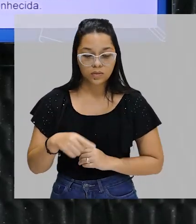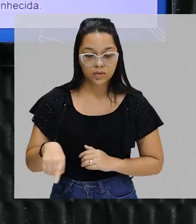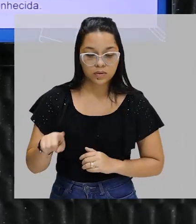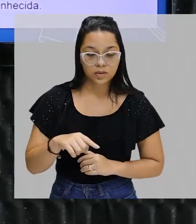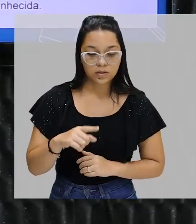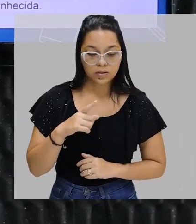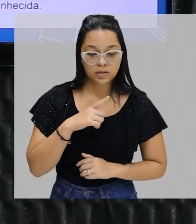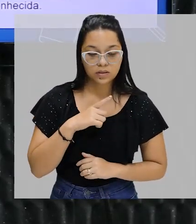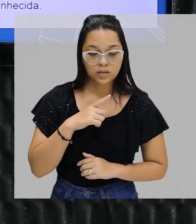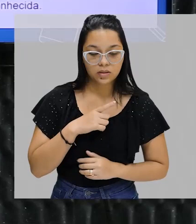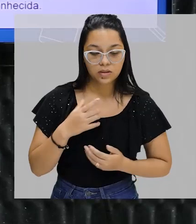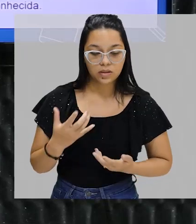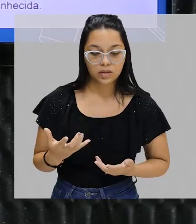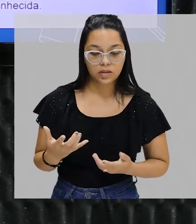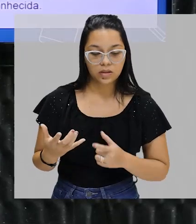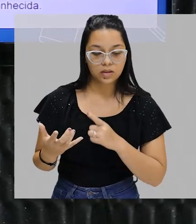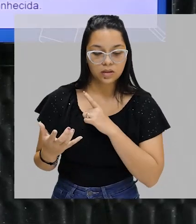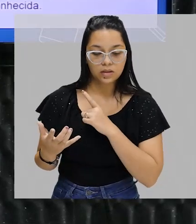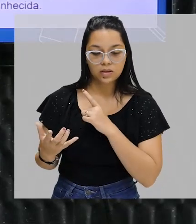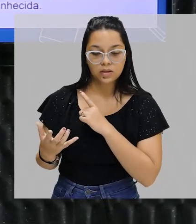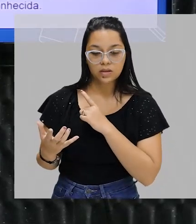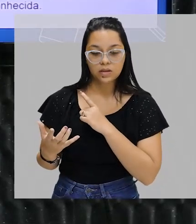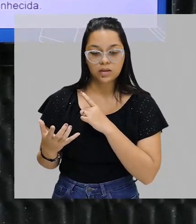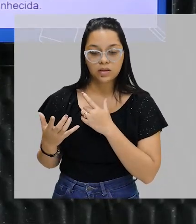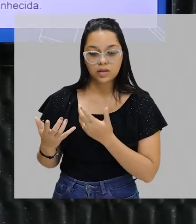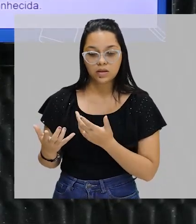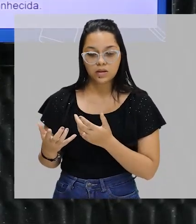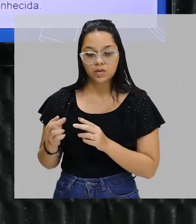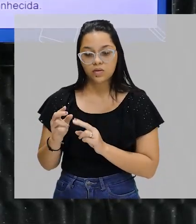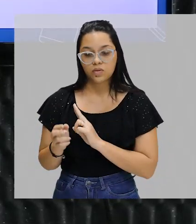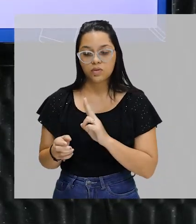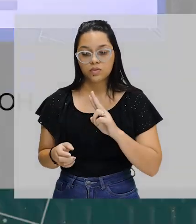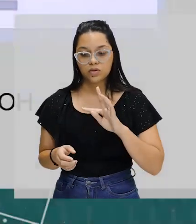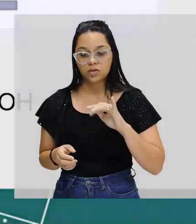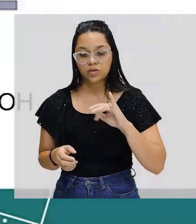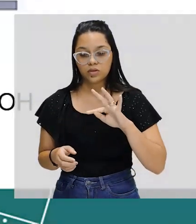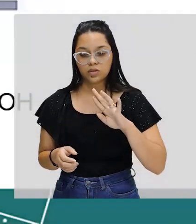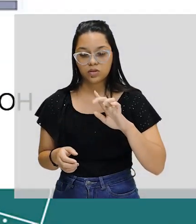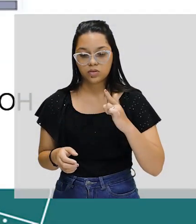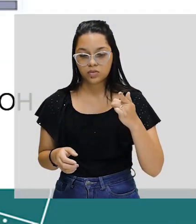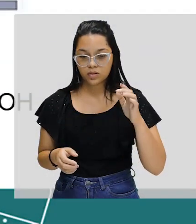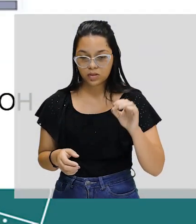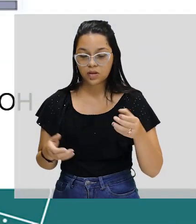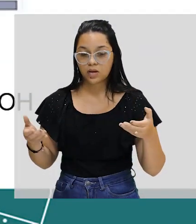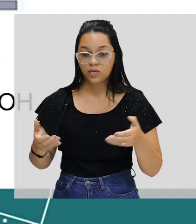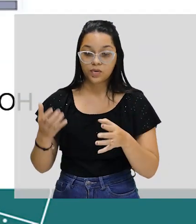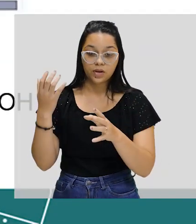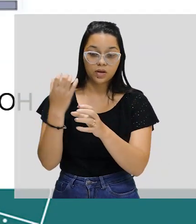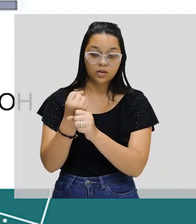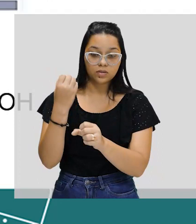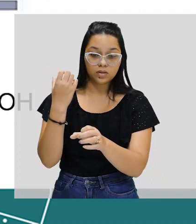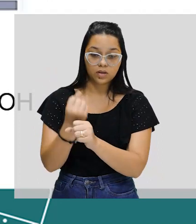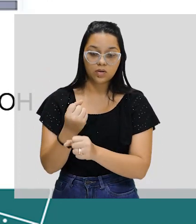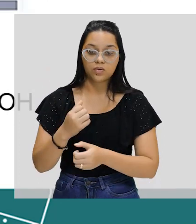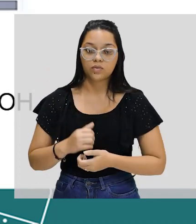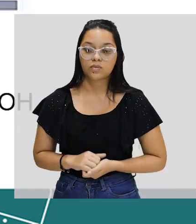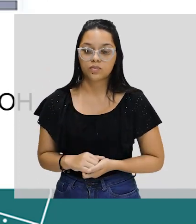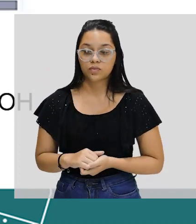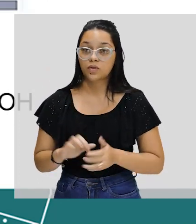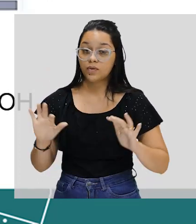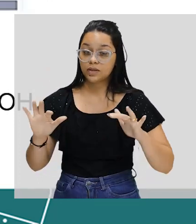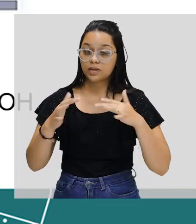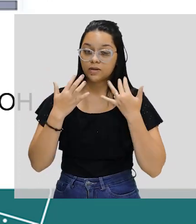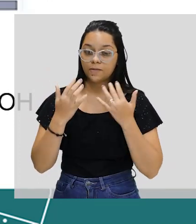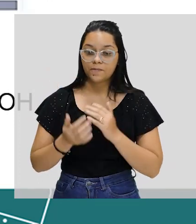a passo para que a gente realize uma titulação. Agora vamos aos cálculos, ok, turma? Então,